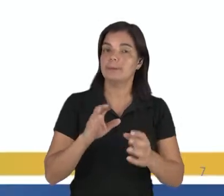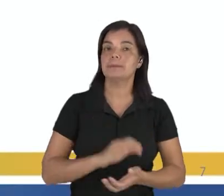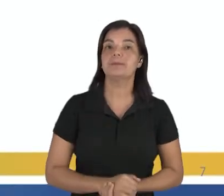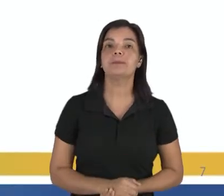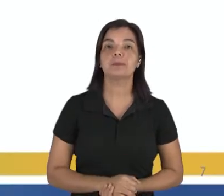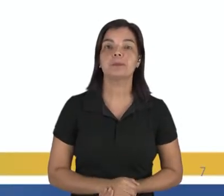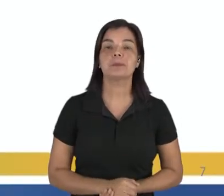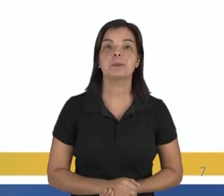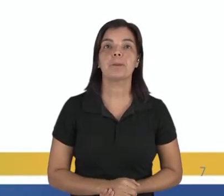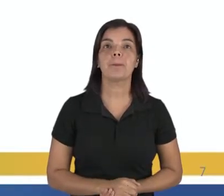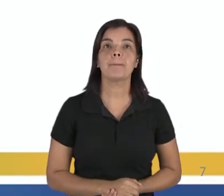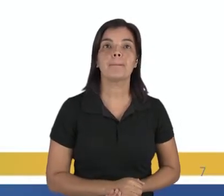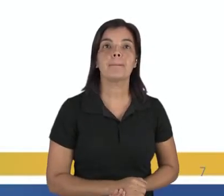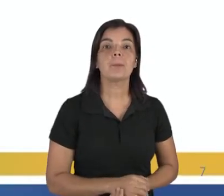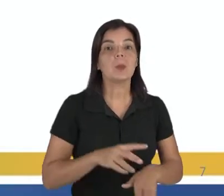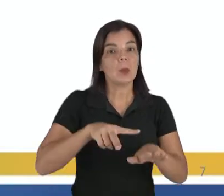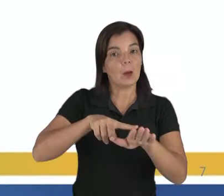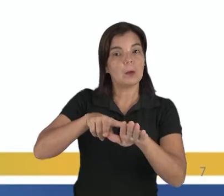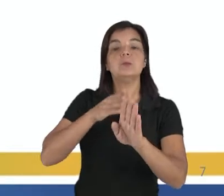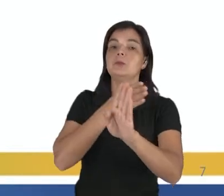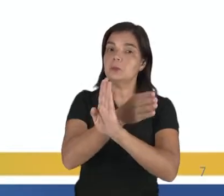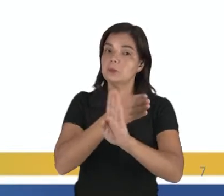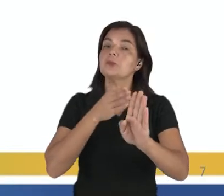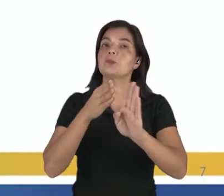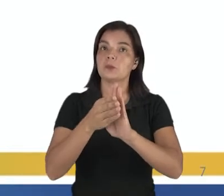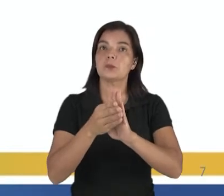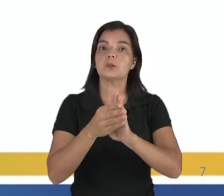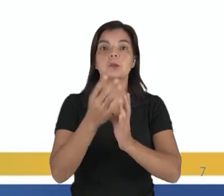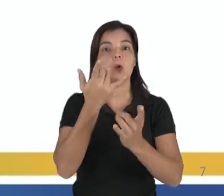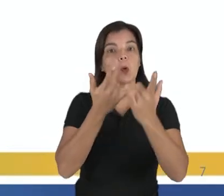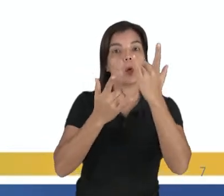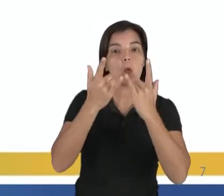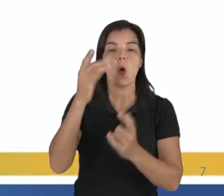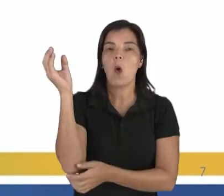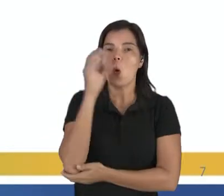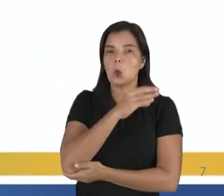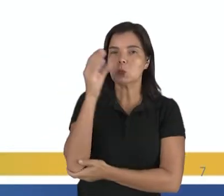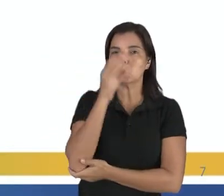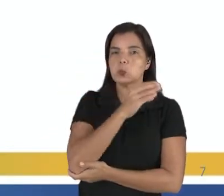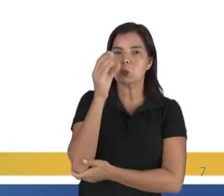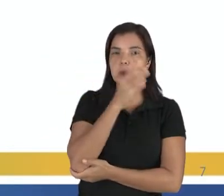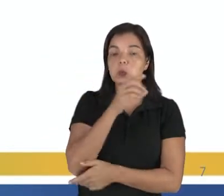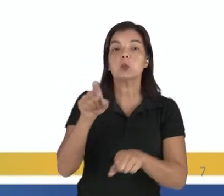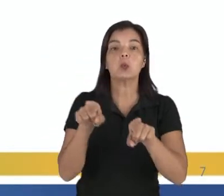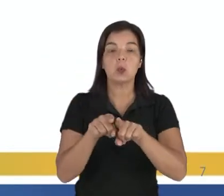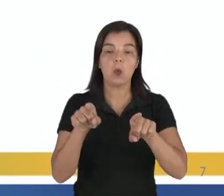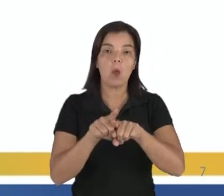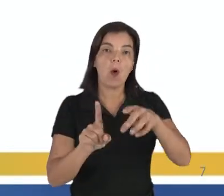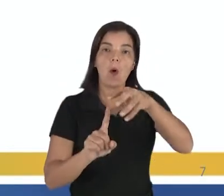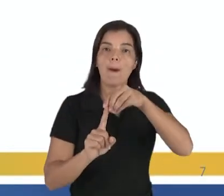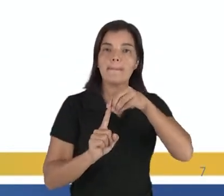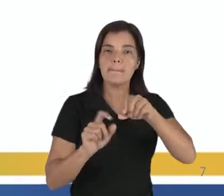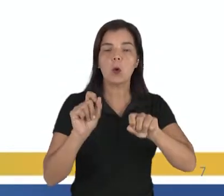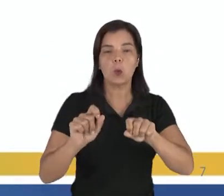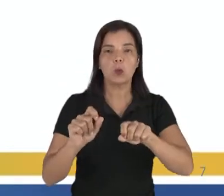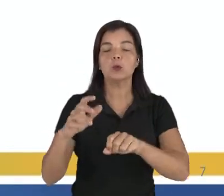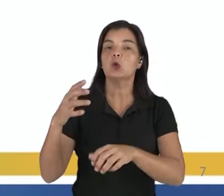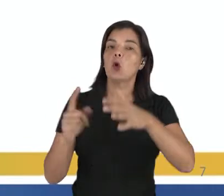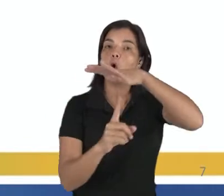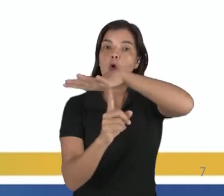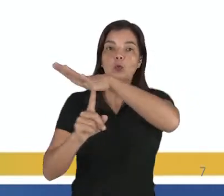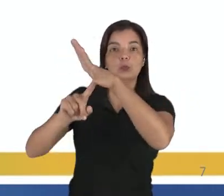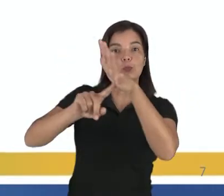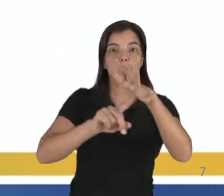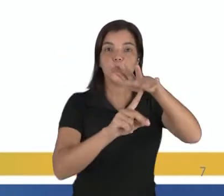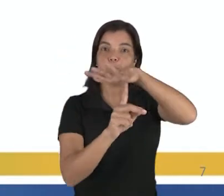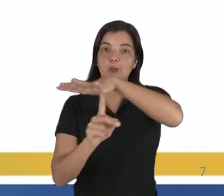Continuando. Nessa modalidade, o grande atrativo é a velocidade horizontal. O objetivo aqui é curtir muito o voo percorrendo a maior